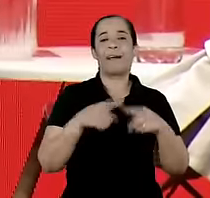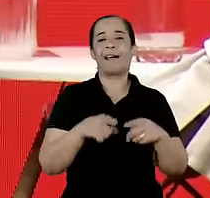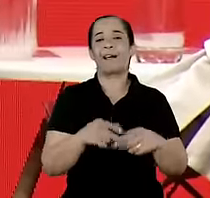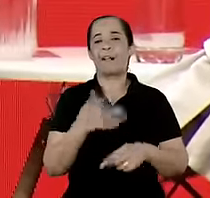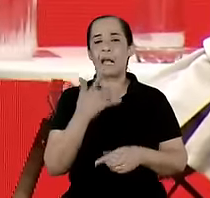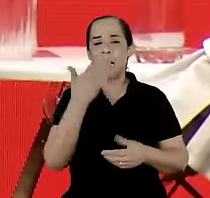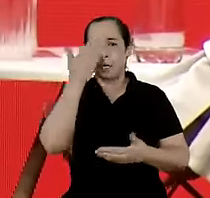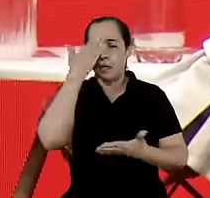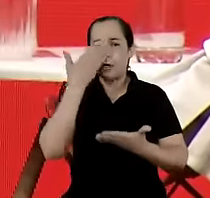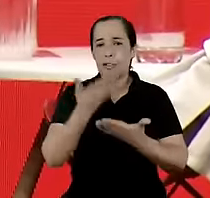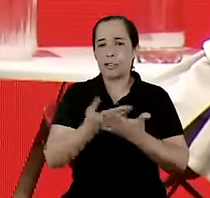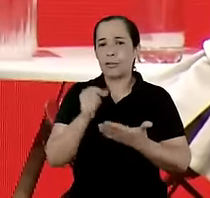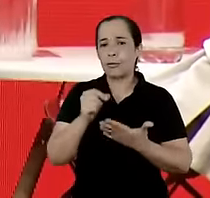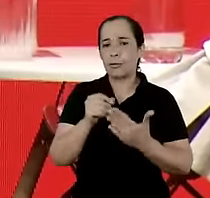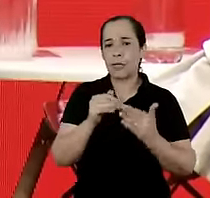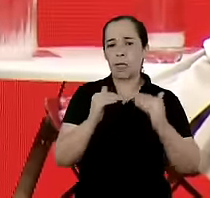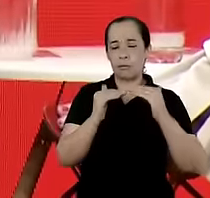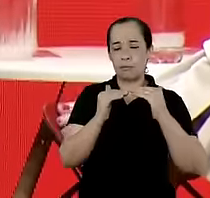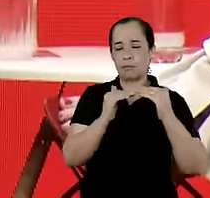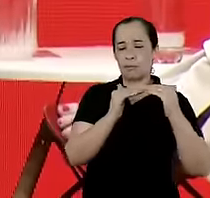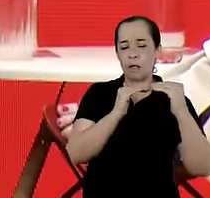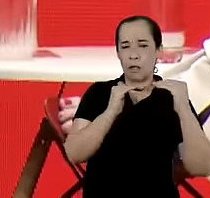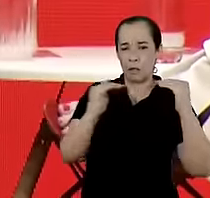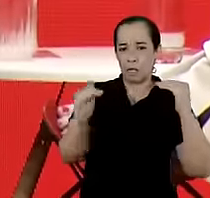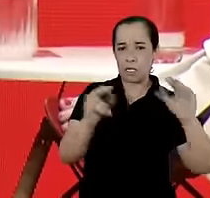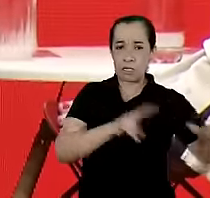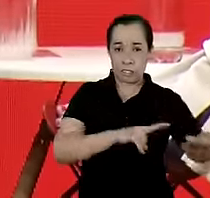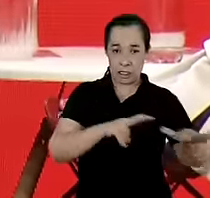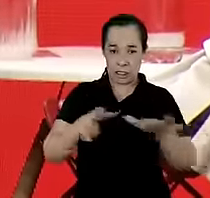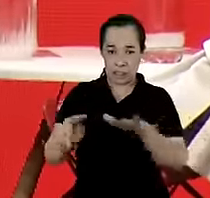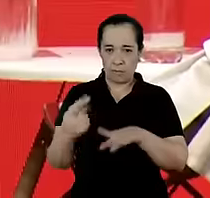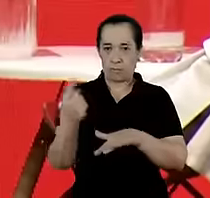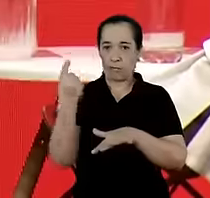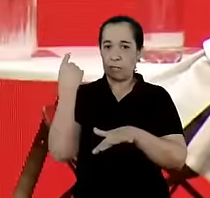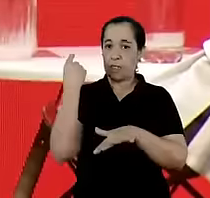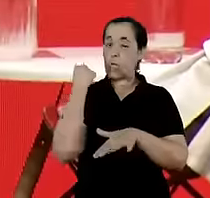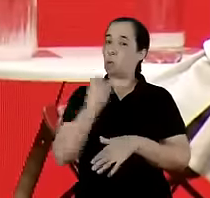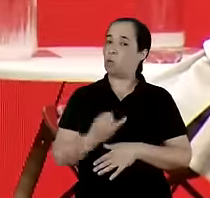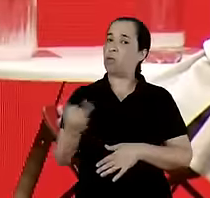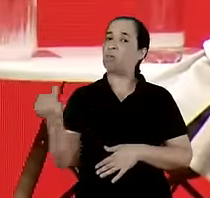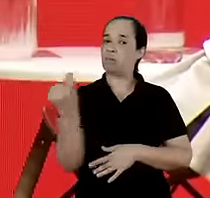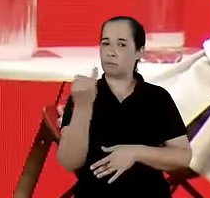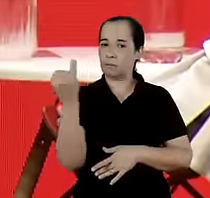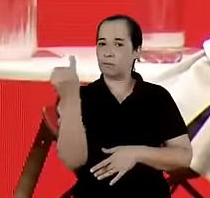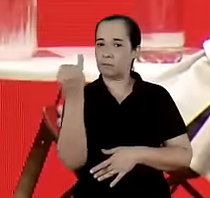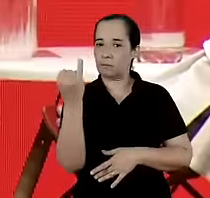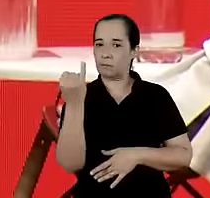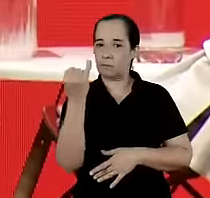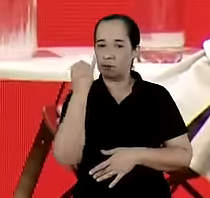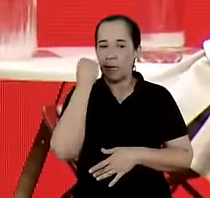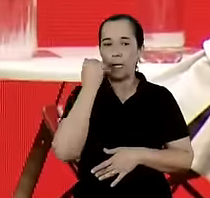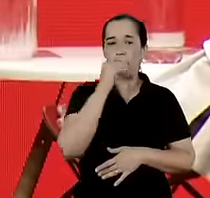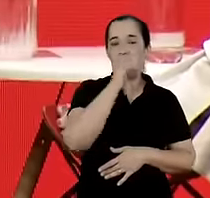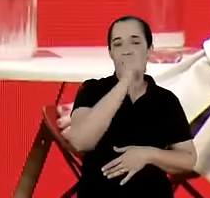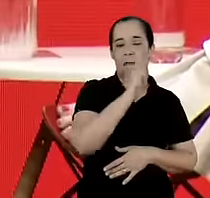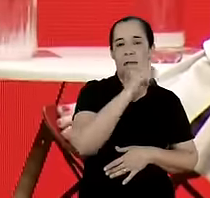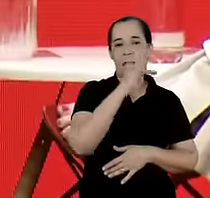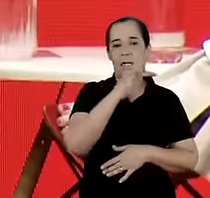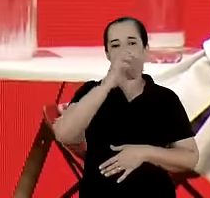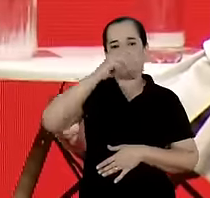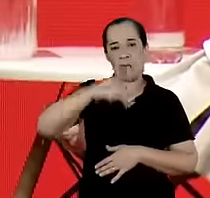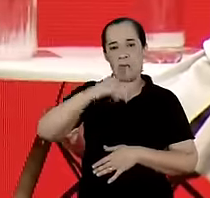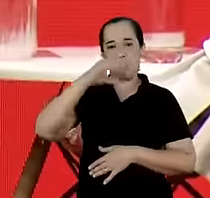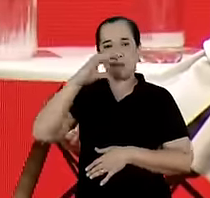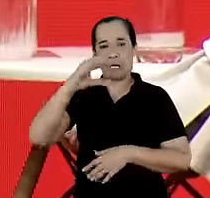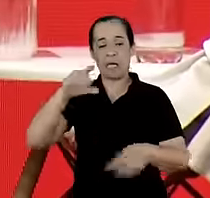que na margem né a semana passada foi uma semana importante né com o FC e também finalmente saiu um dado de